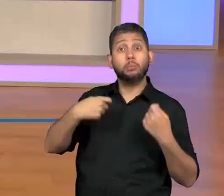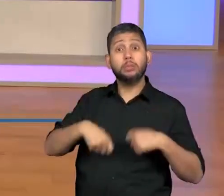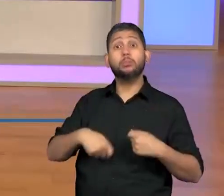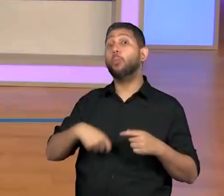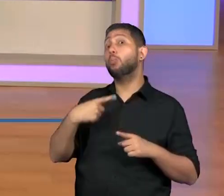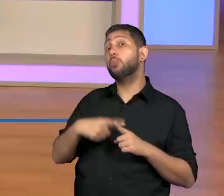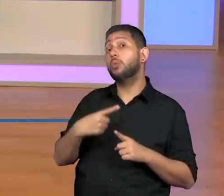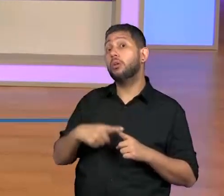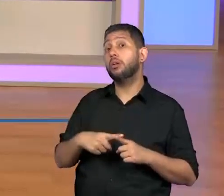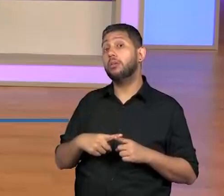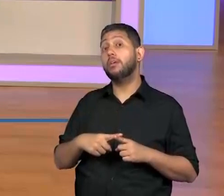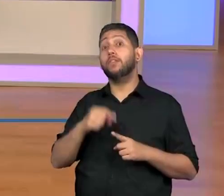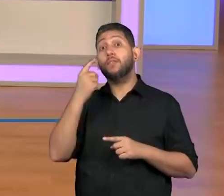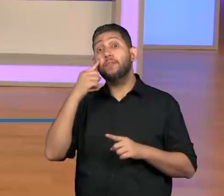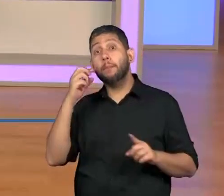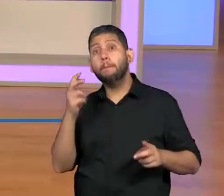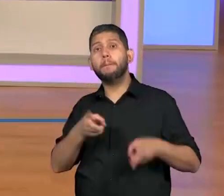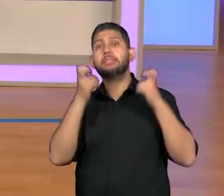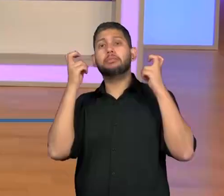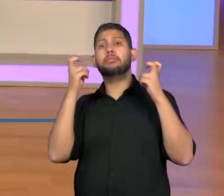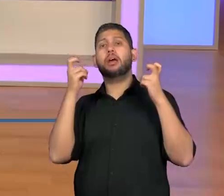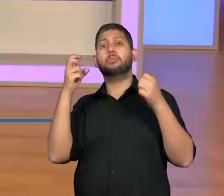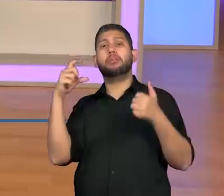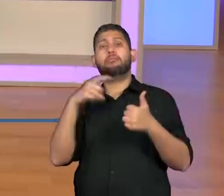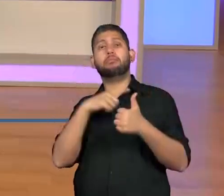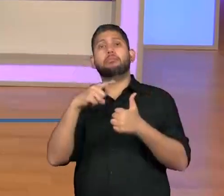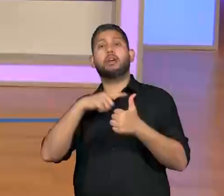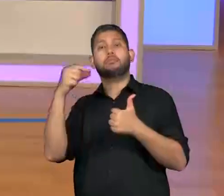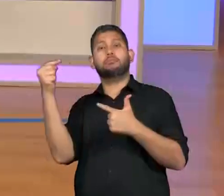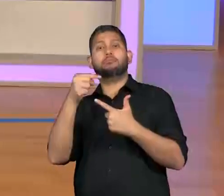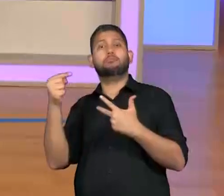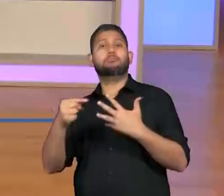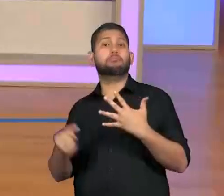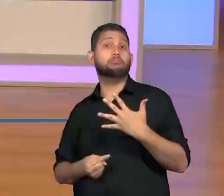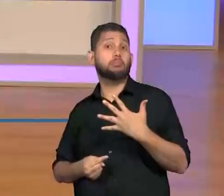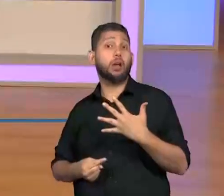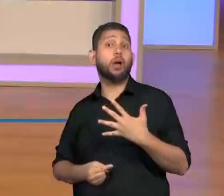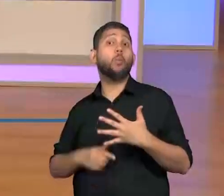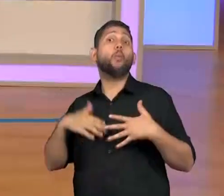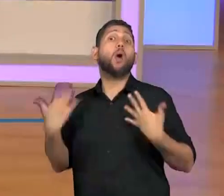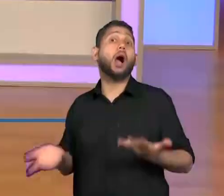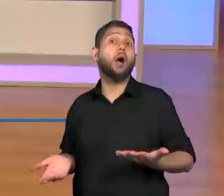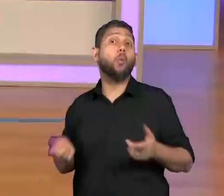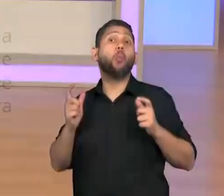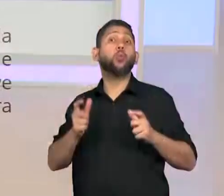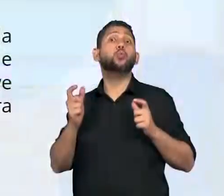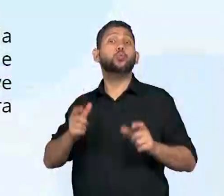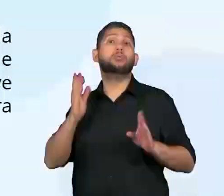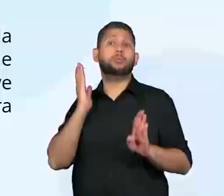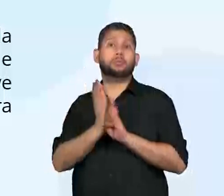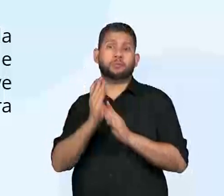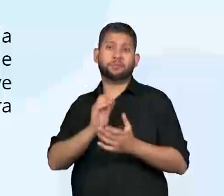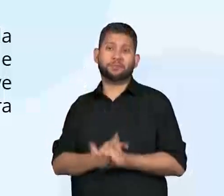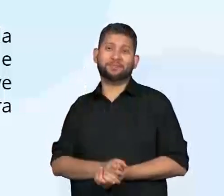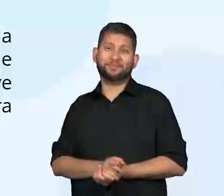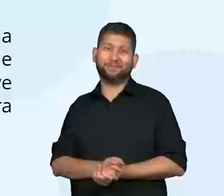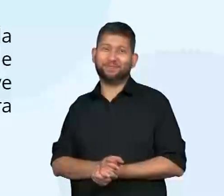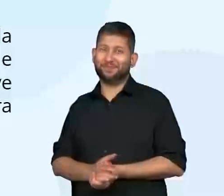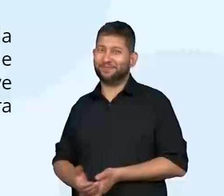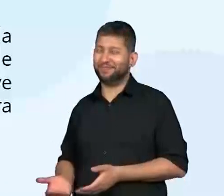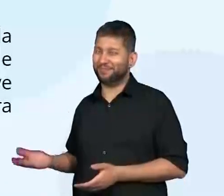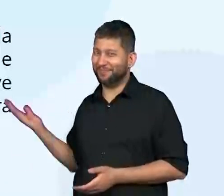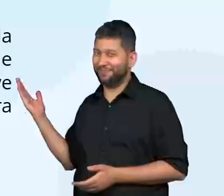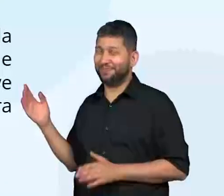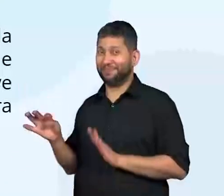É aquela hora de pausar e trabalhar esse texto. Depois vocês voltam para a conclusão. Então, vamos lá. O nosso texto